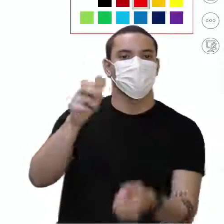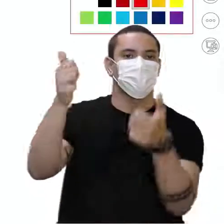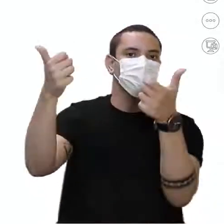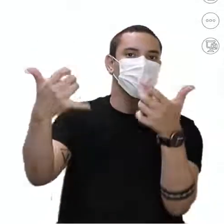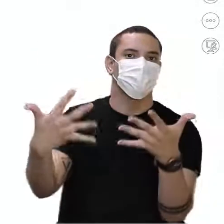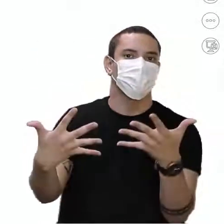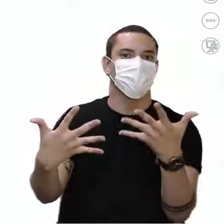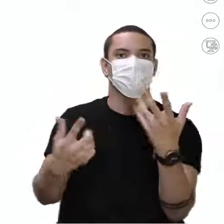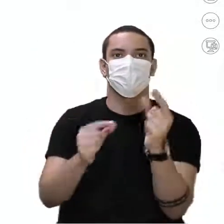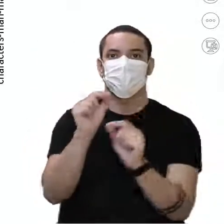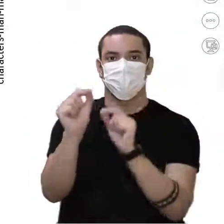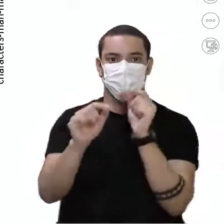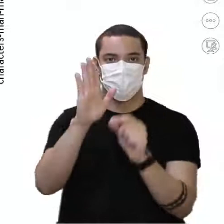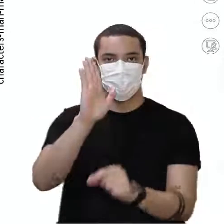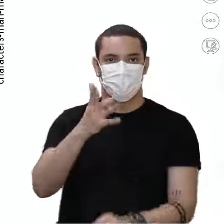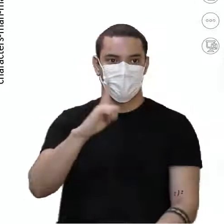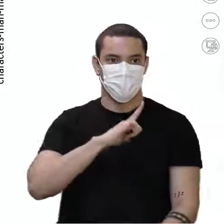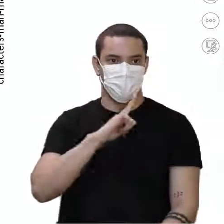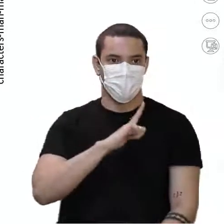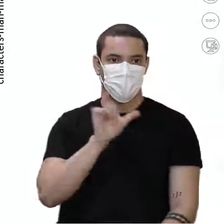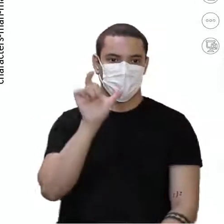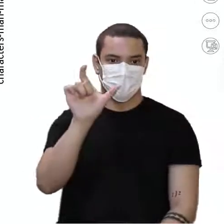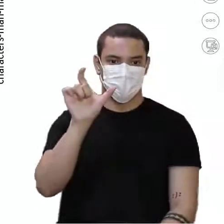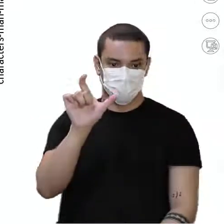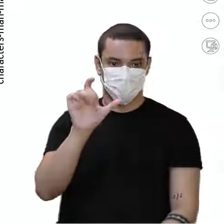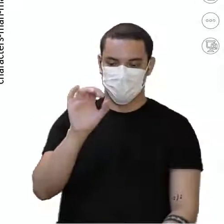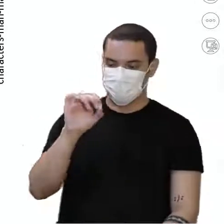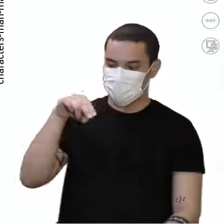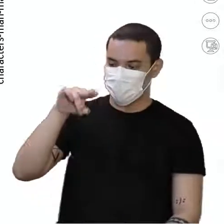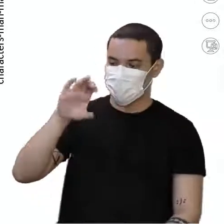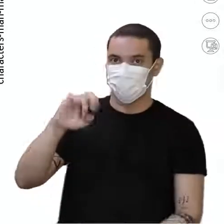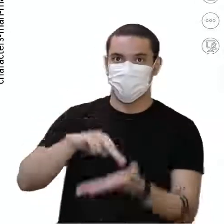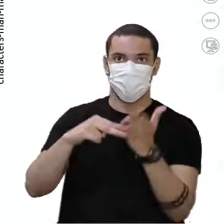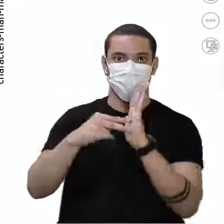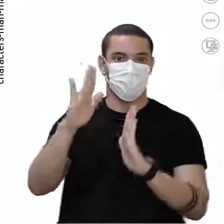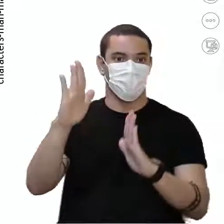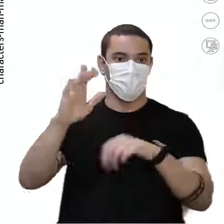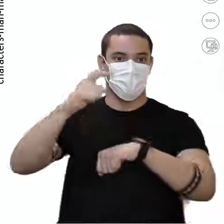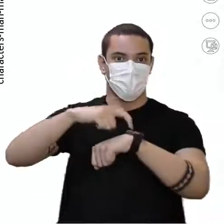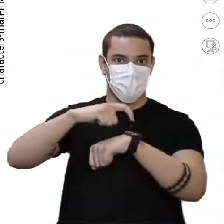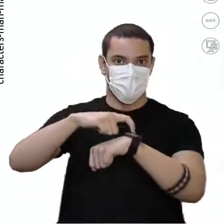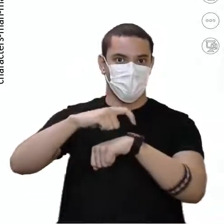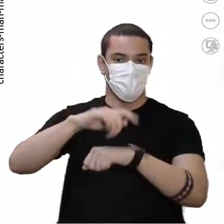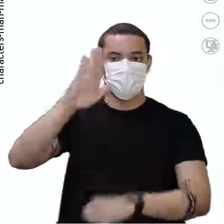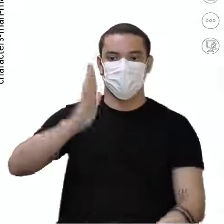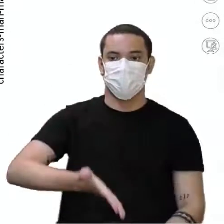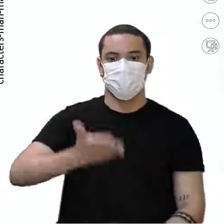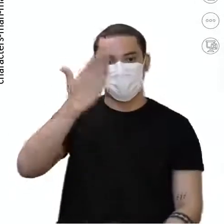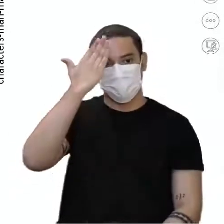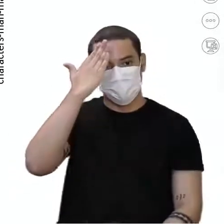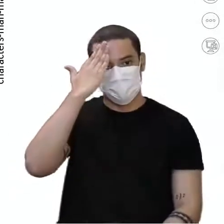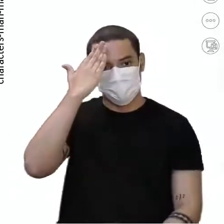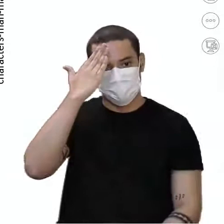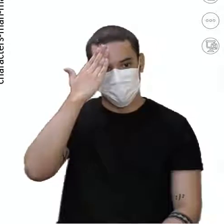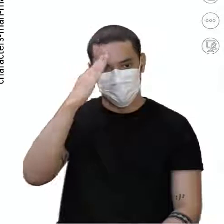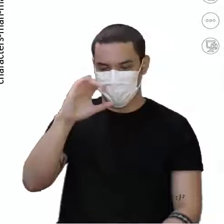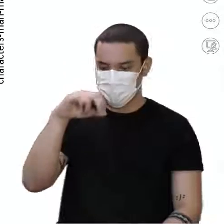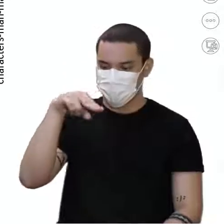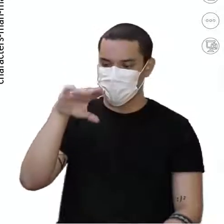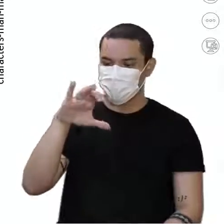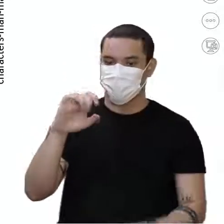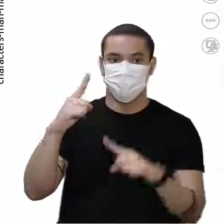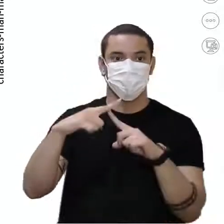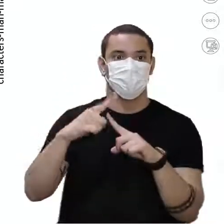faço o seguinte, já tem aqui a palavra once, meu período de tempo, então é a minha frequência de tempo. Yes, once, aquele tipo